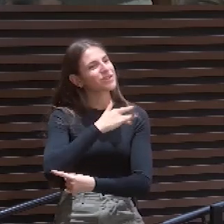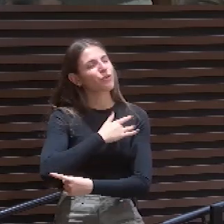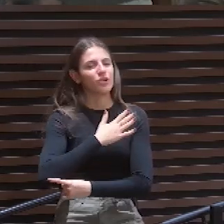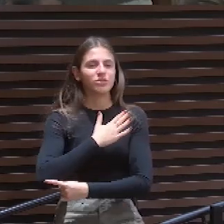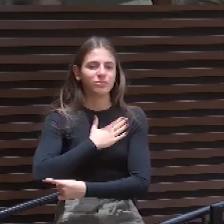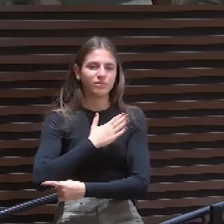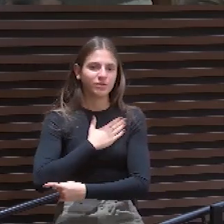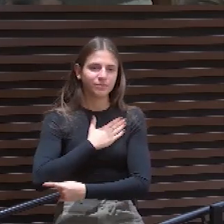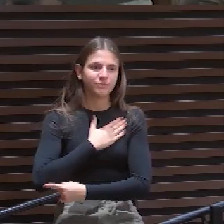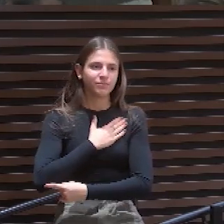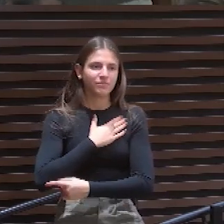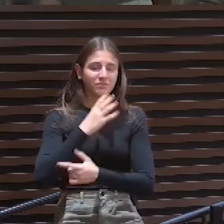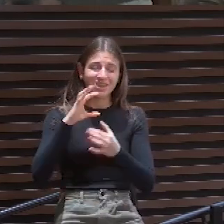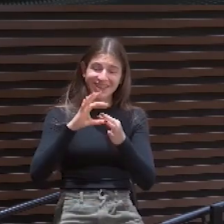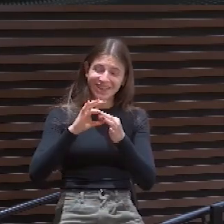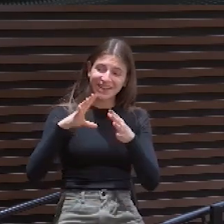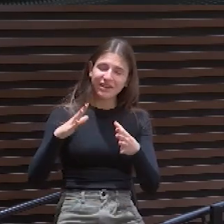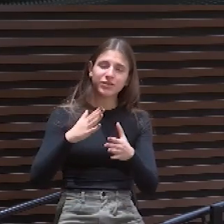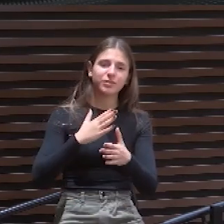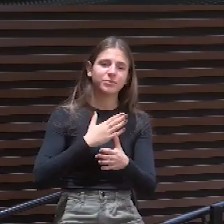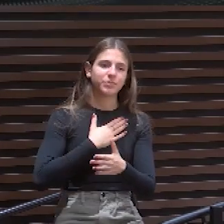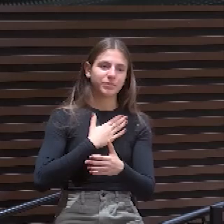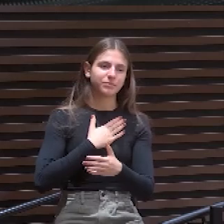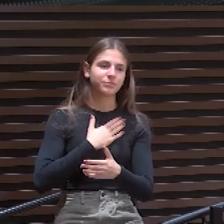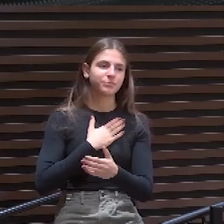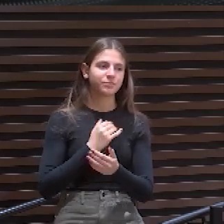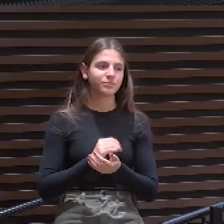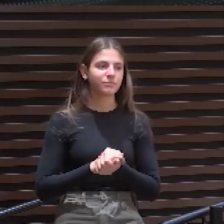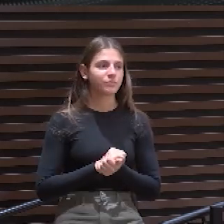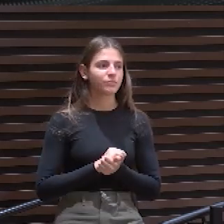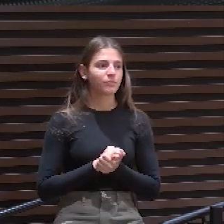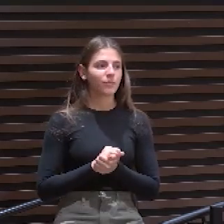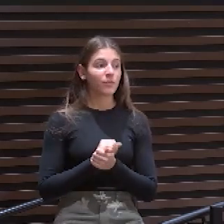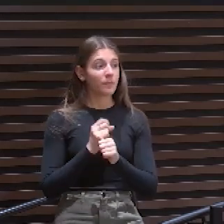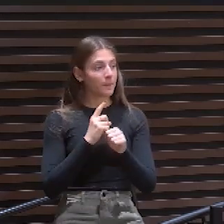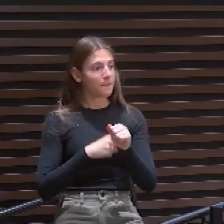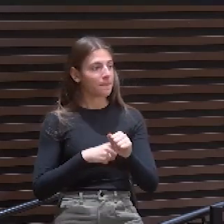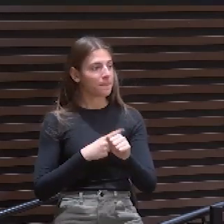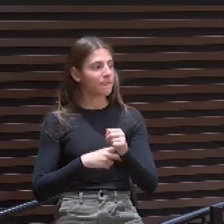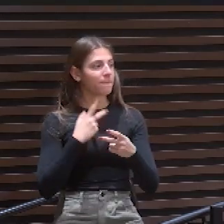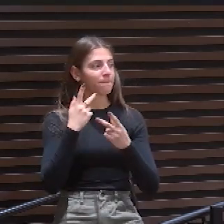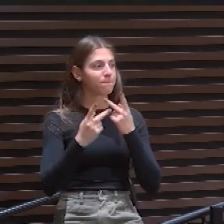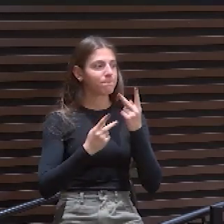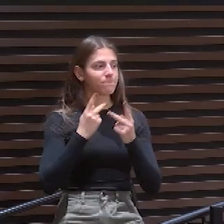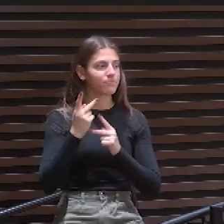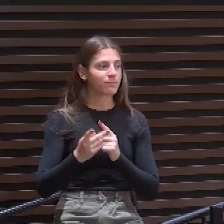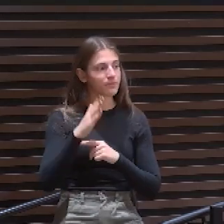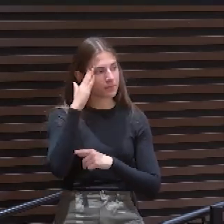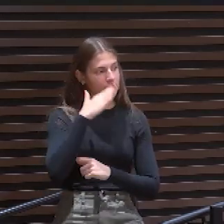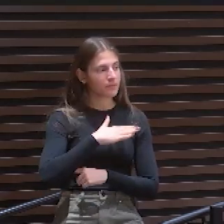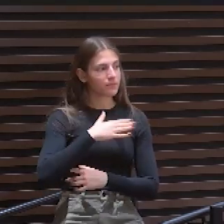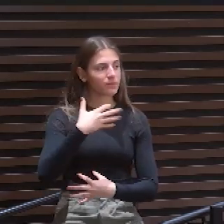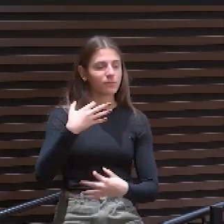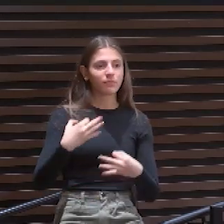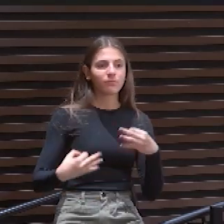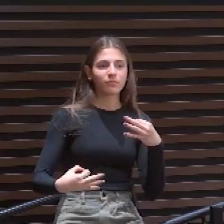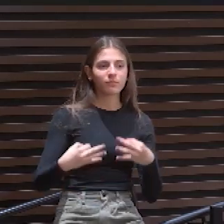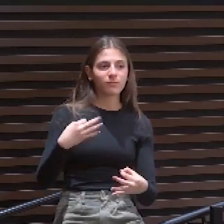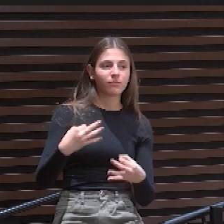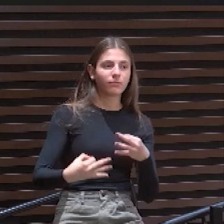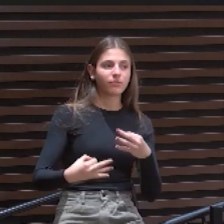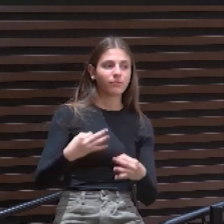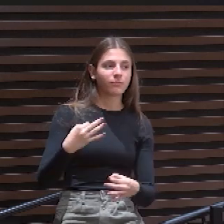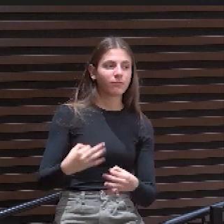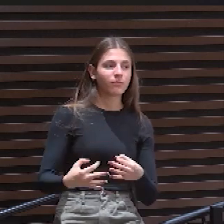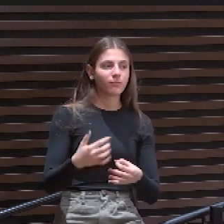mim, livra-me disso. Quando eu falo mal do irmão e julgo o meu irmão,